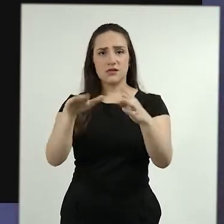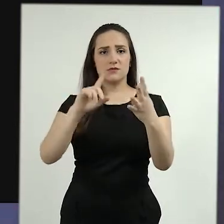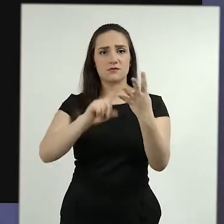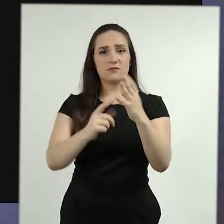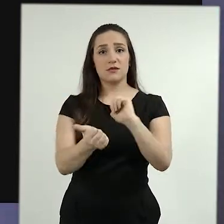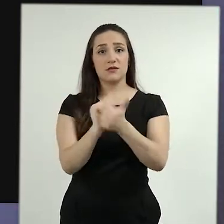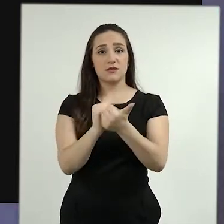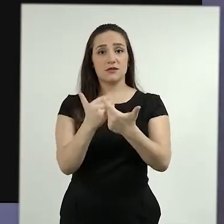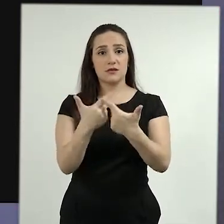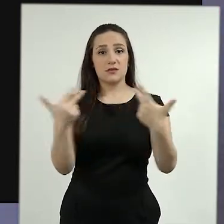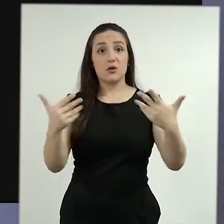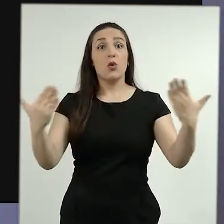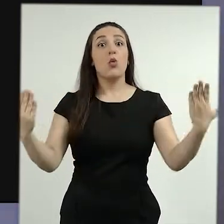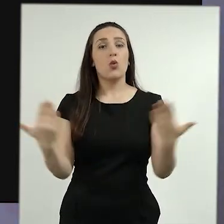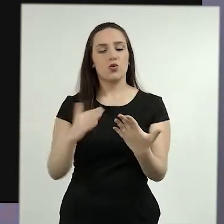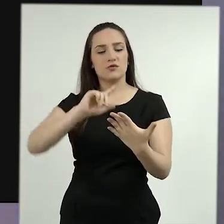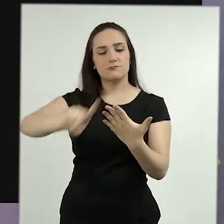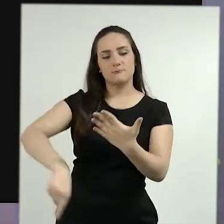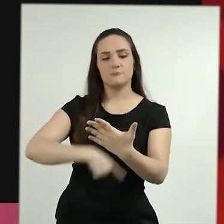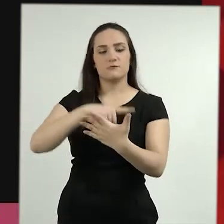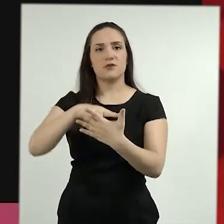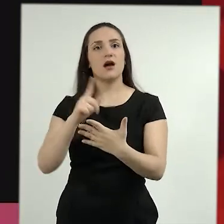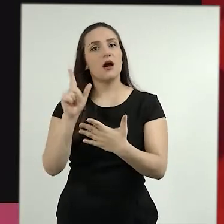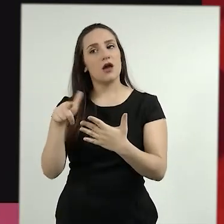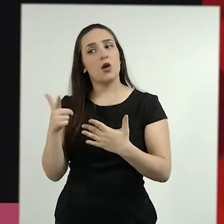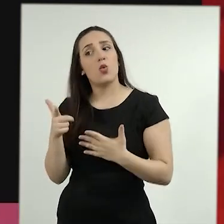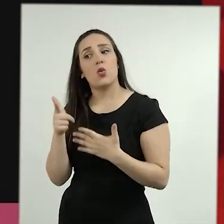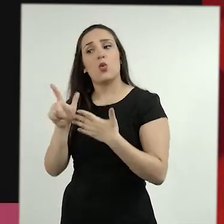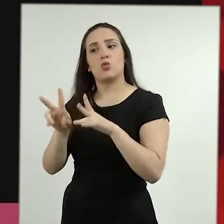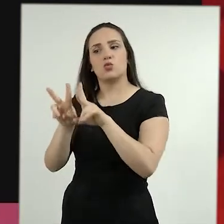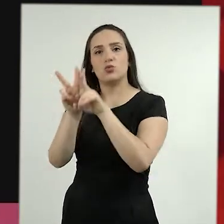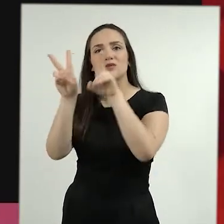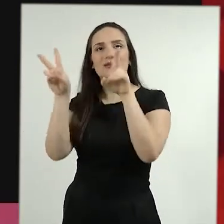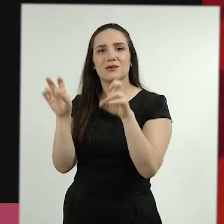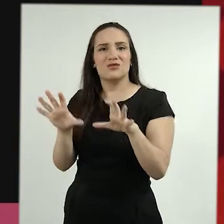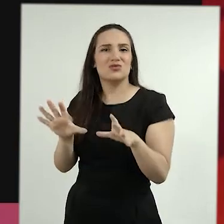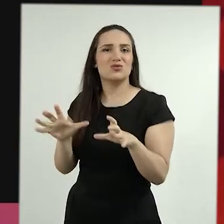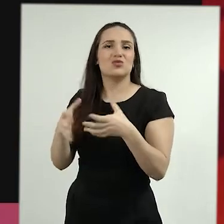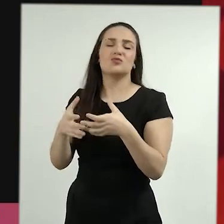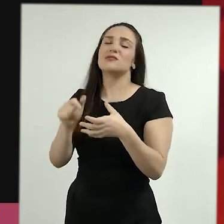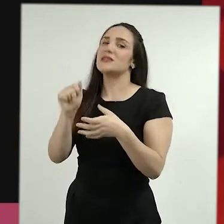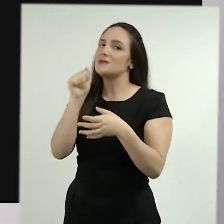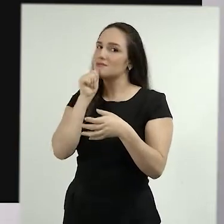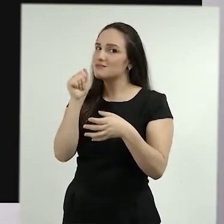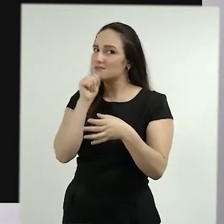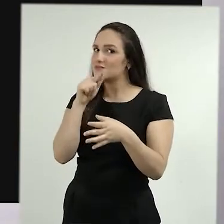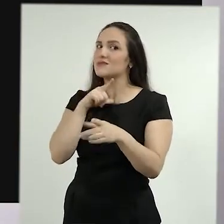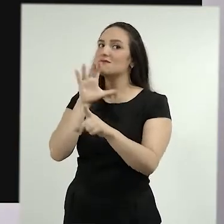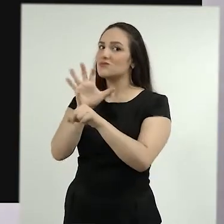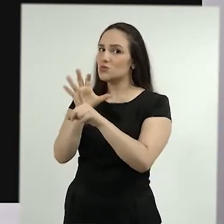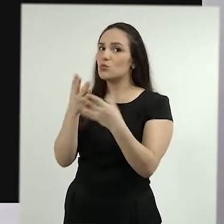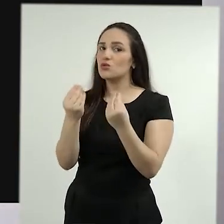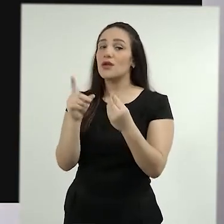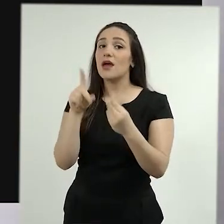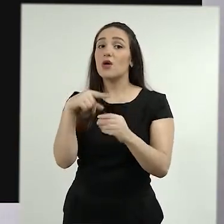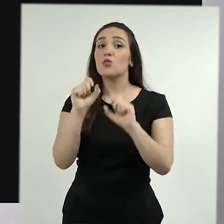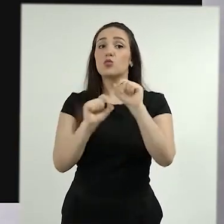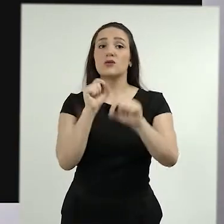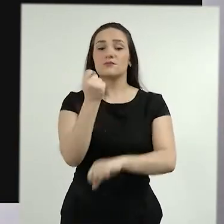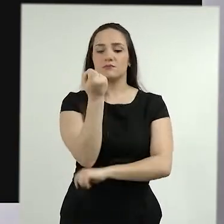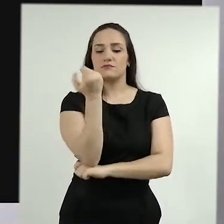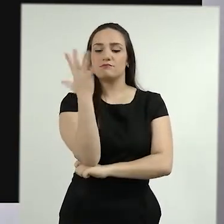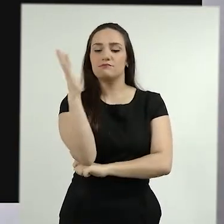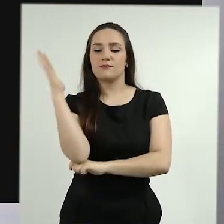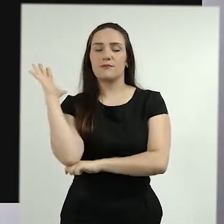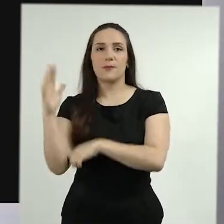e esporte. E hoje a gente vai falar sobre mais um segmento bastante impactado também pela pandemia do coronavírus, que